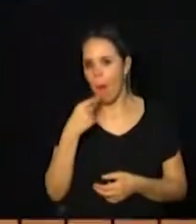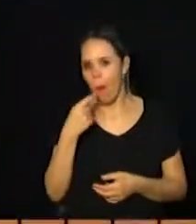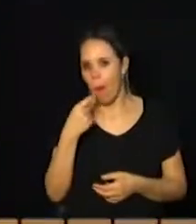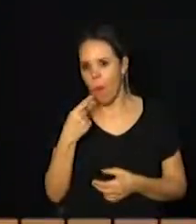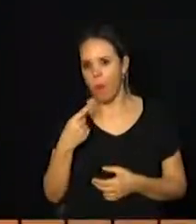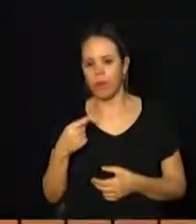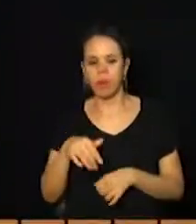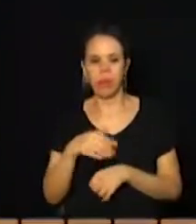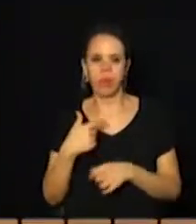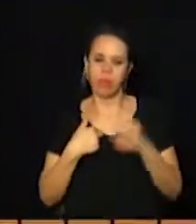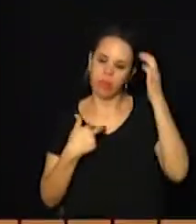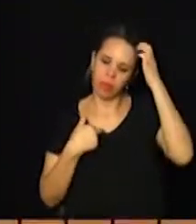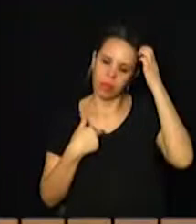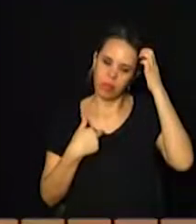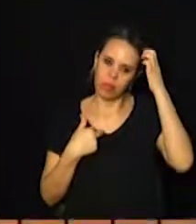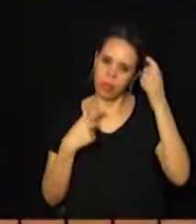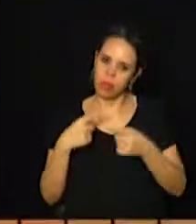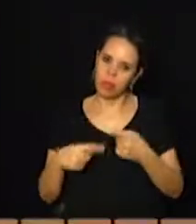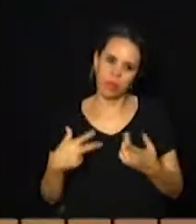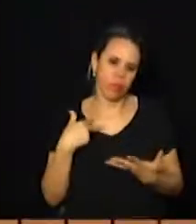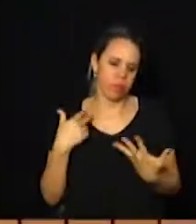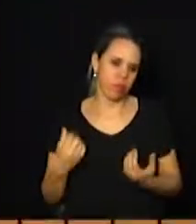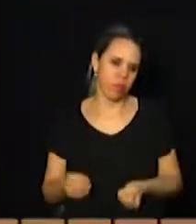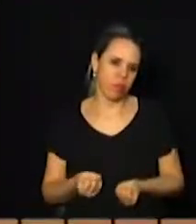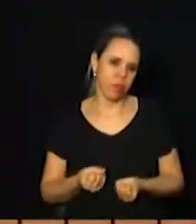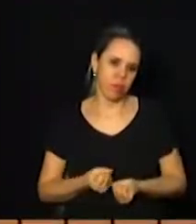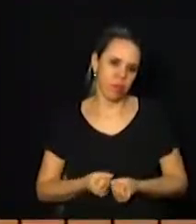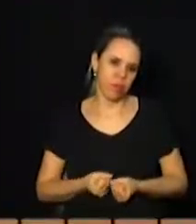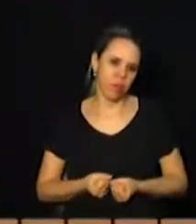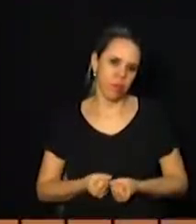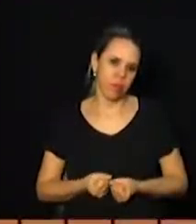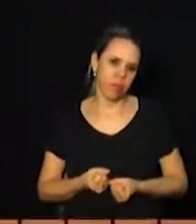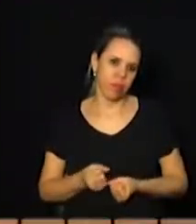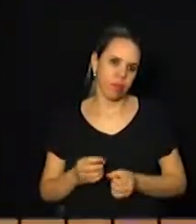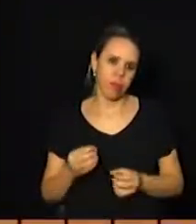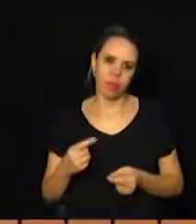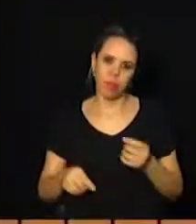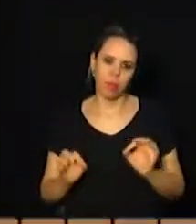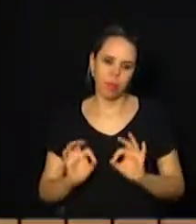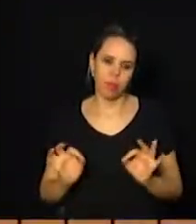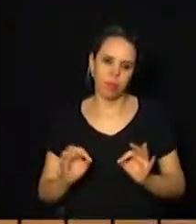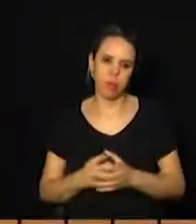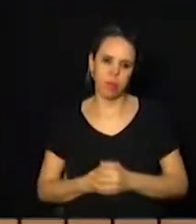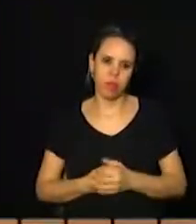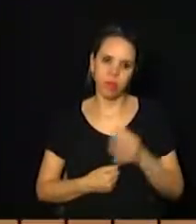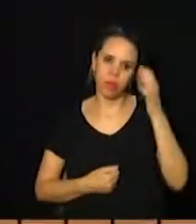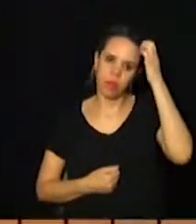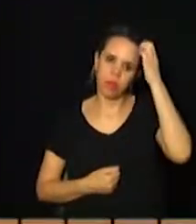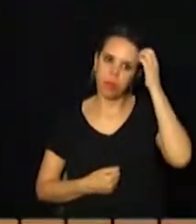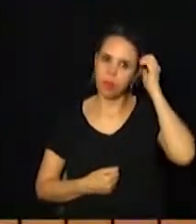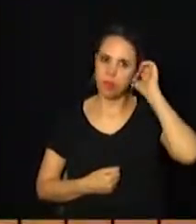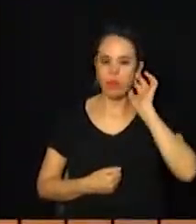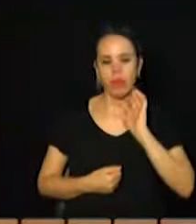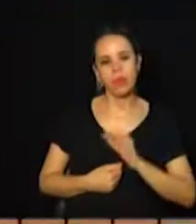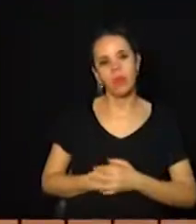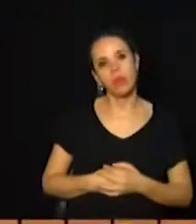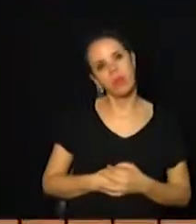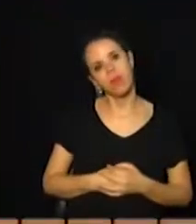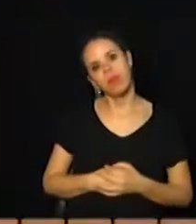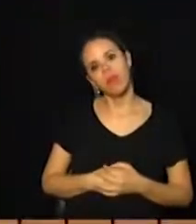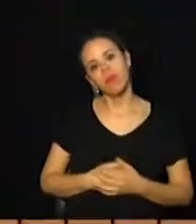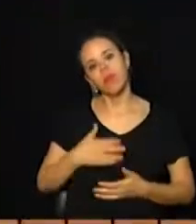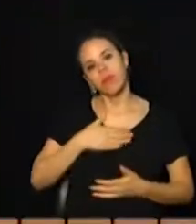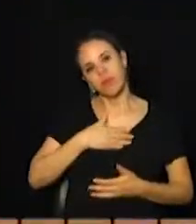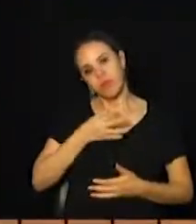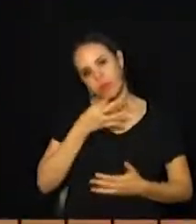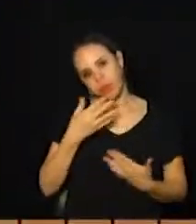rua isso não tem missão não podemos deixar de jeito nenhum Rússia bom então é isso